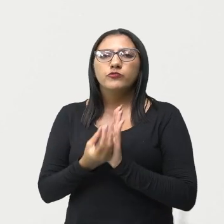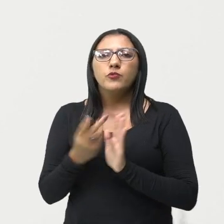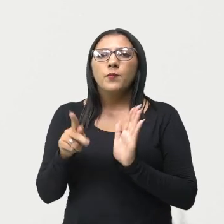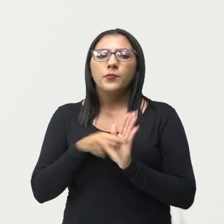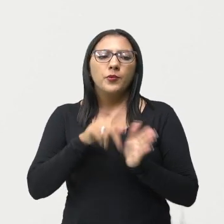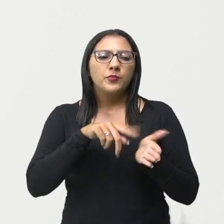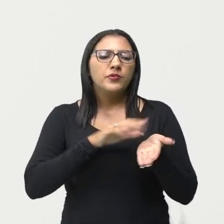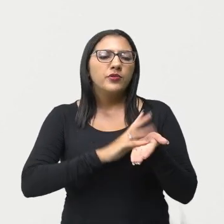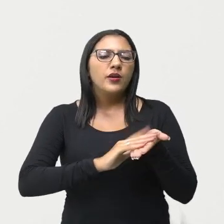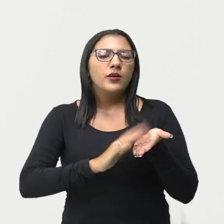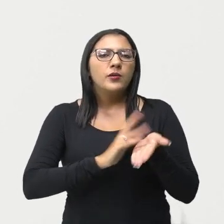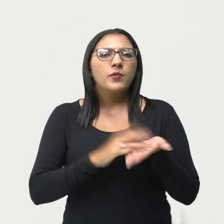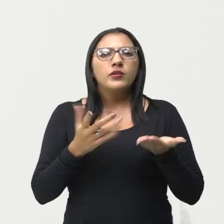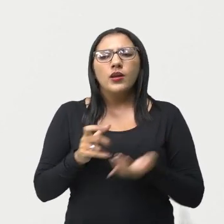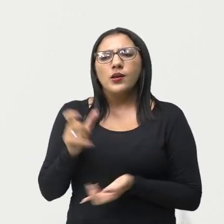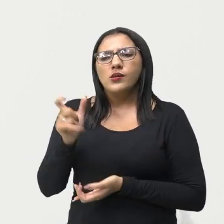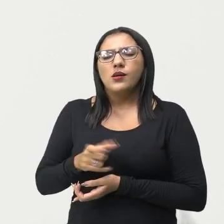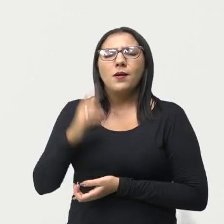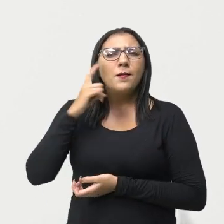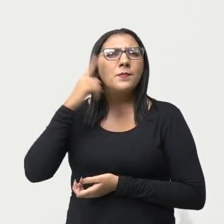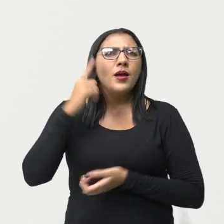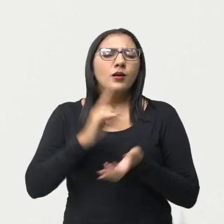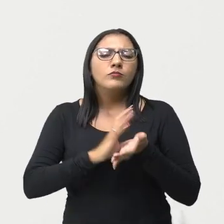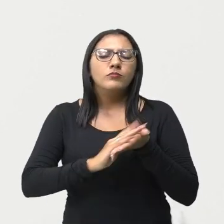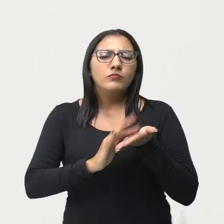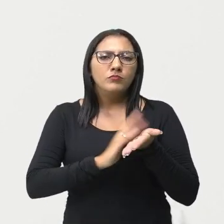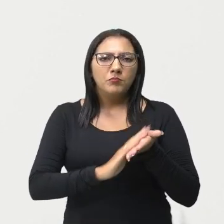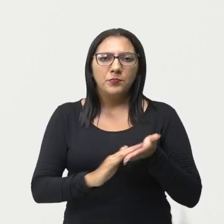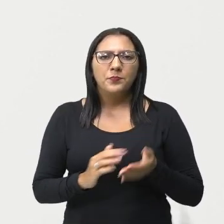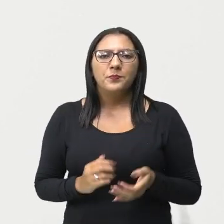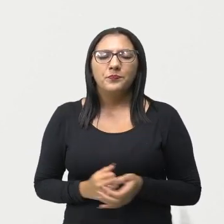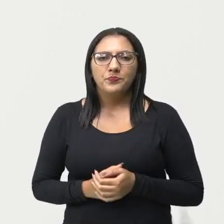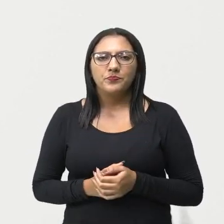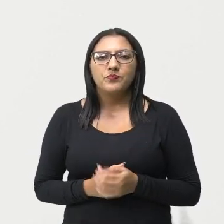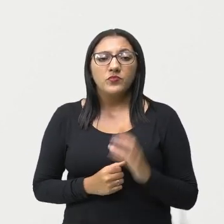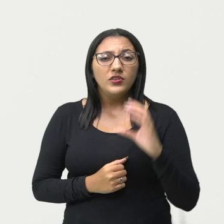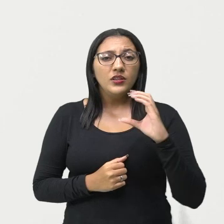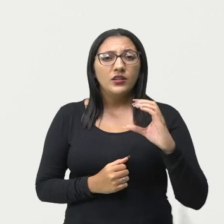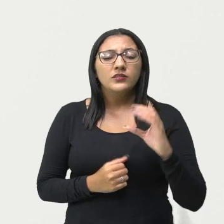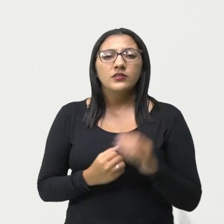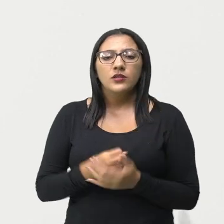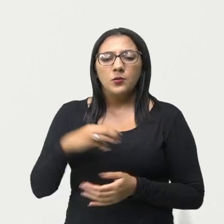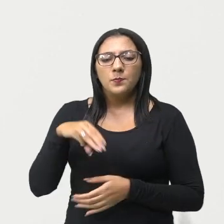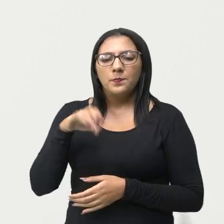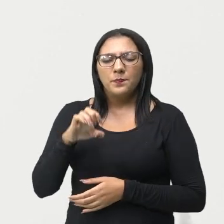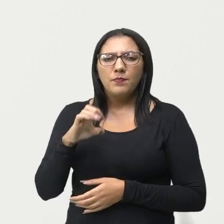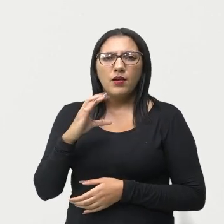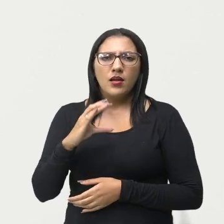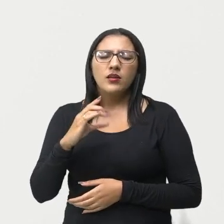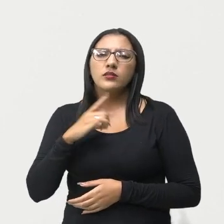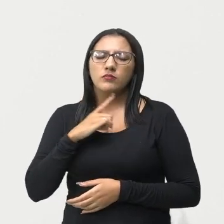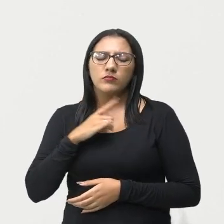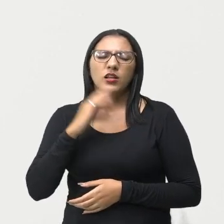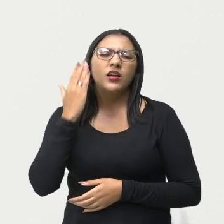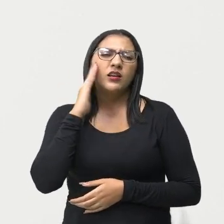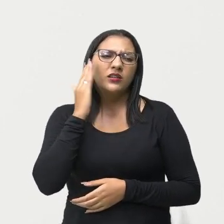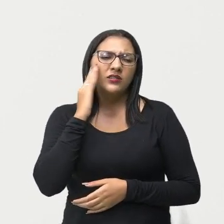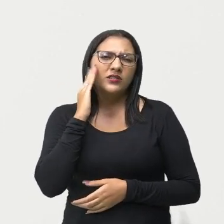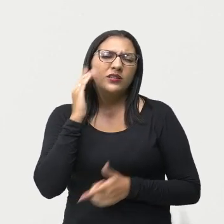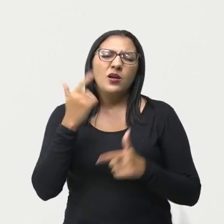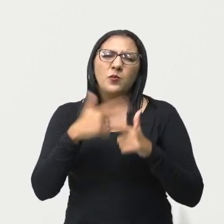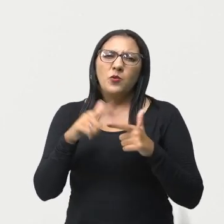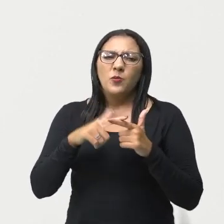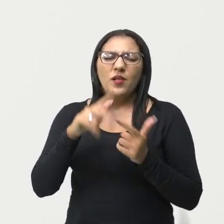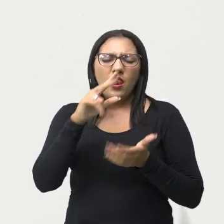sistema, certo? Desse sistema, deste tipo de escrita. Na letra C, o MEC está atento ao problema da leitura dos